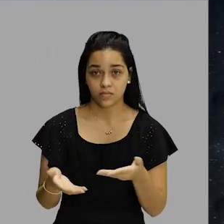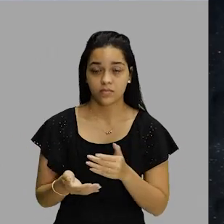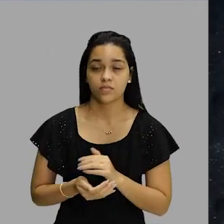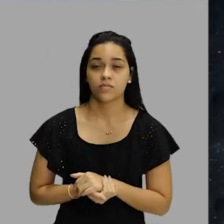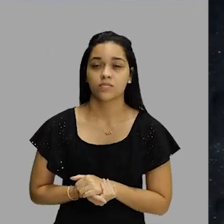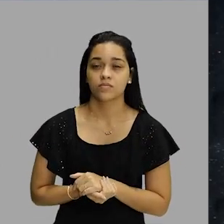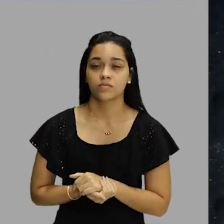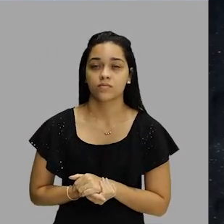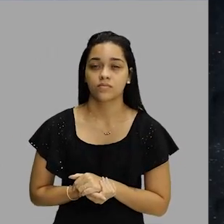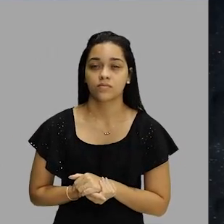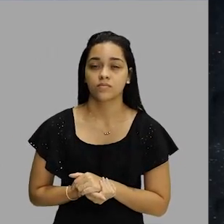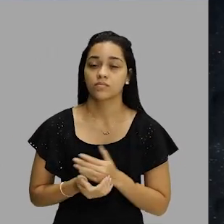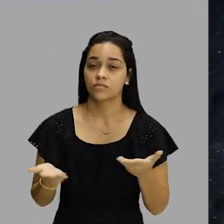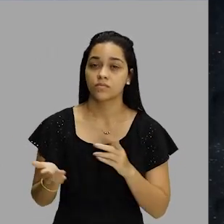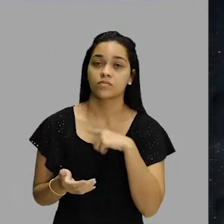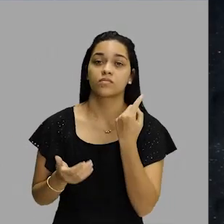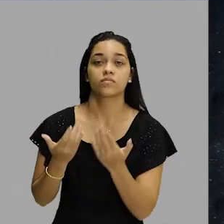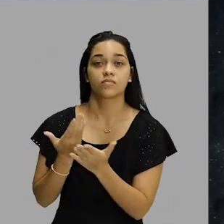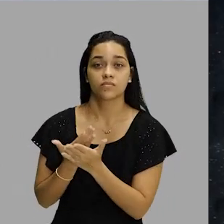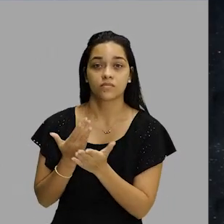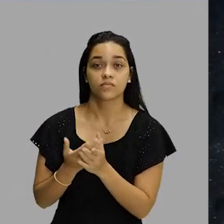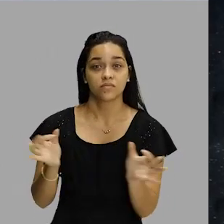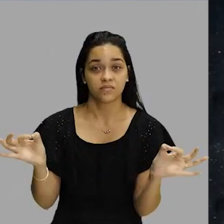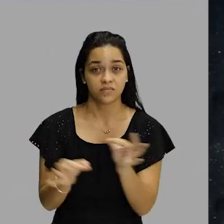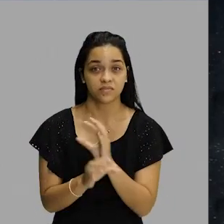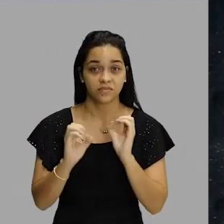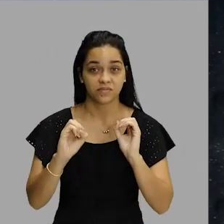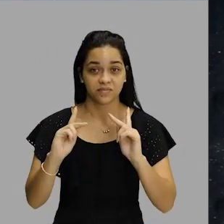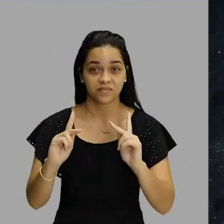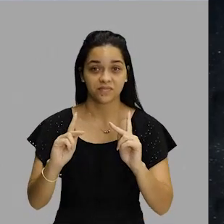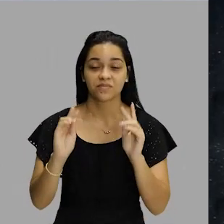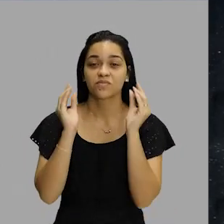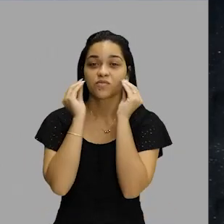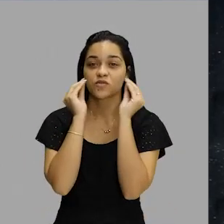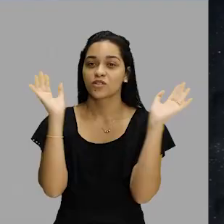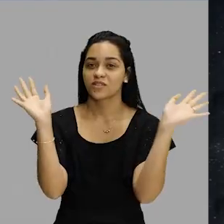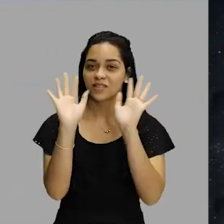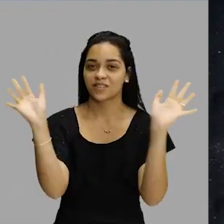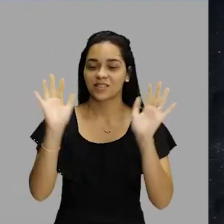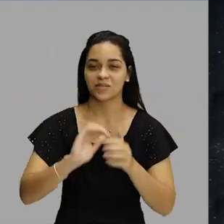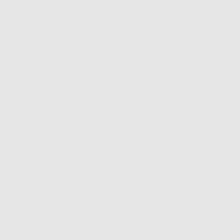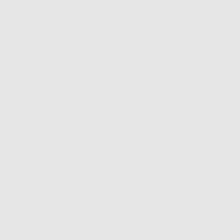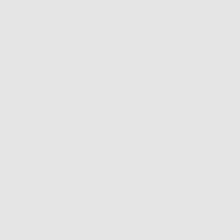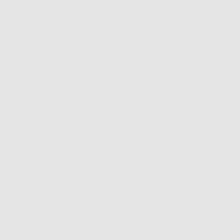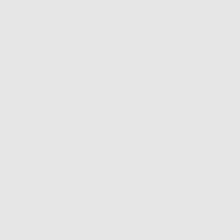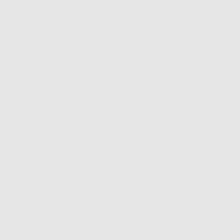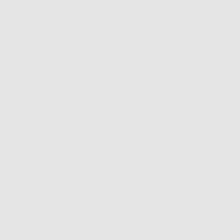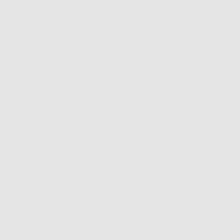Por hoje a nossa aula já acabou, tá bom? Até a próxima aula. Tchau, tchau.